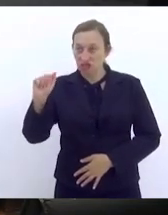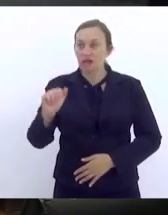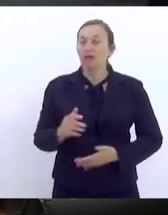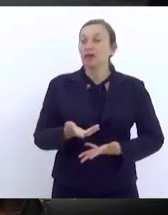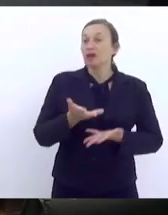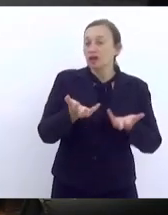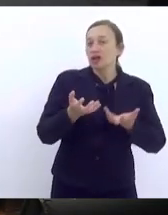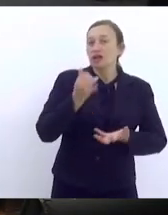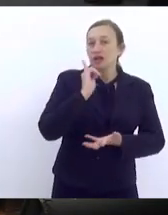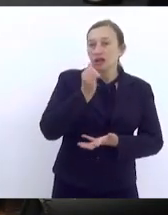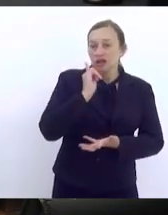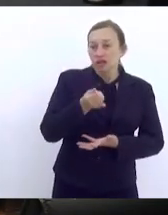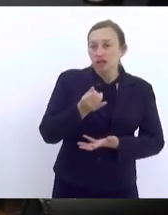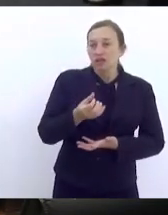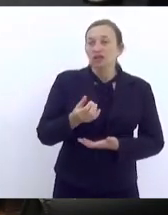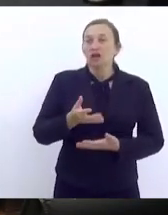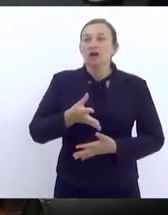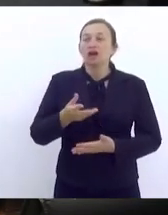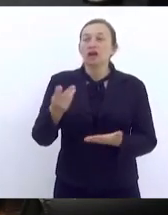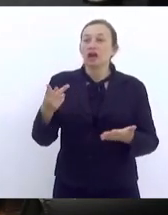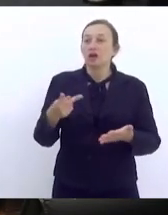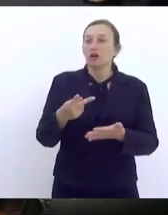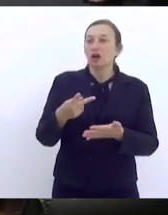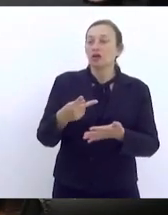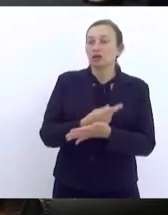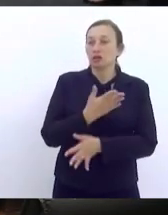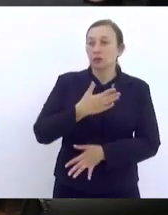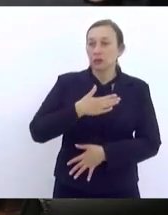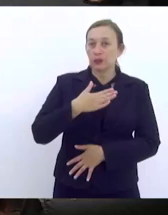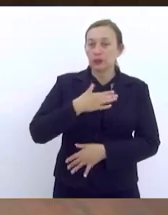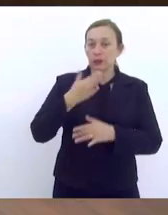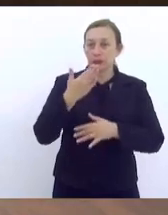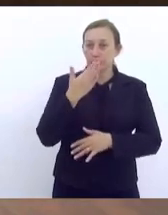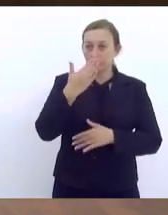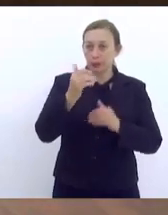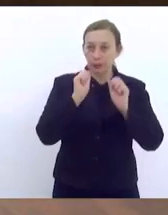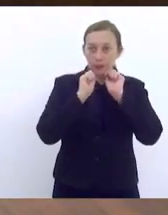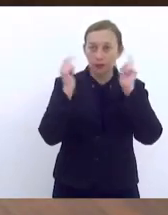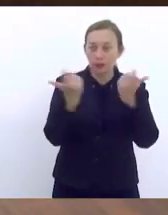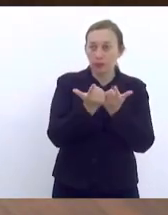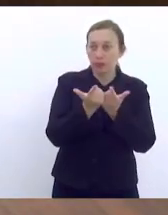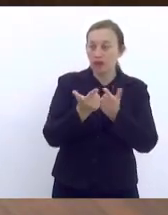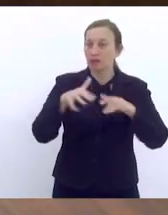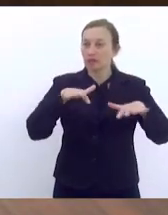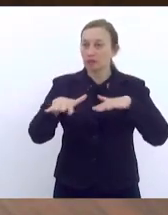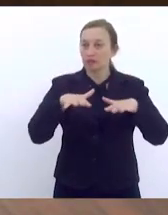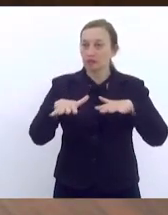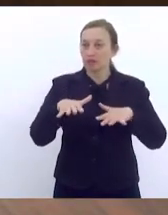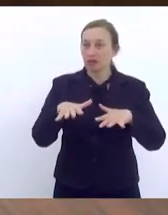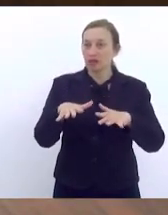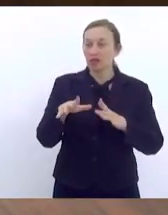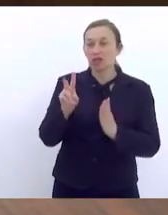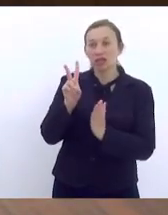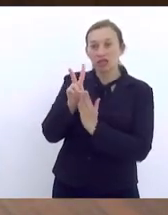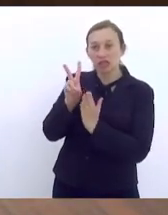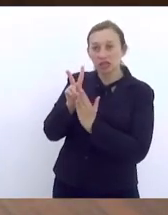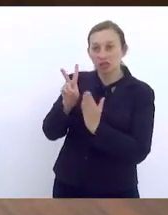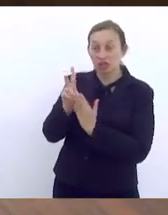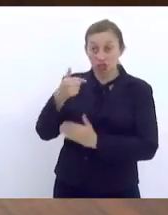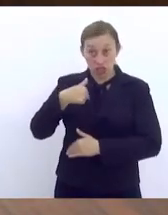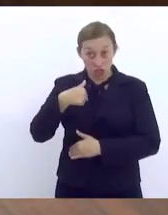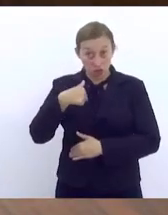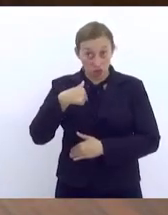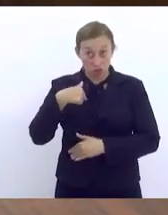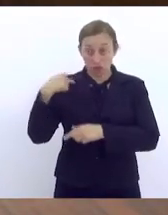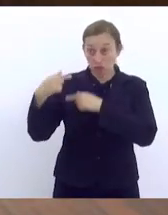queria relatar algo que aconteceu comigo aqui na frente da alerj onde estava ocorrendo uma manifestação indígena e eu como descendente